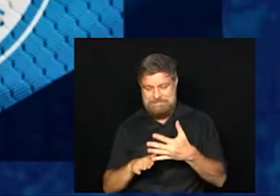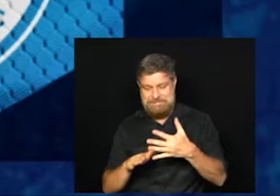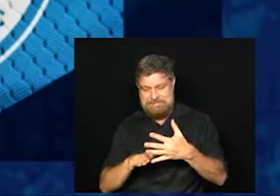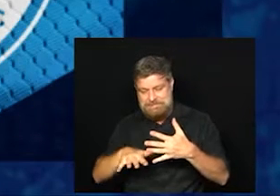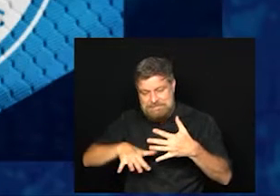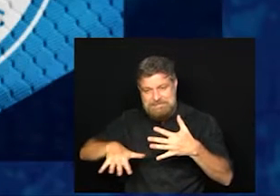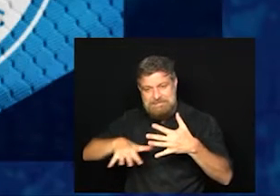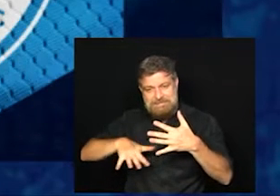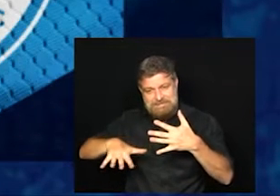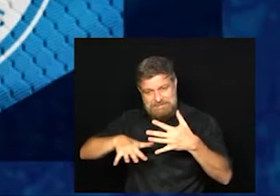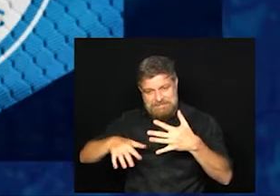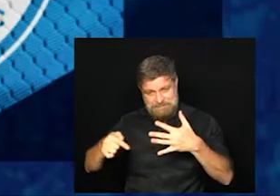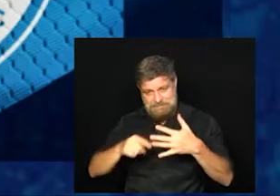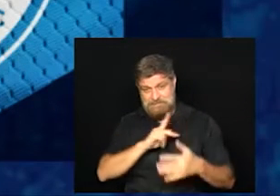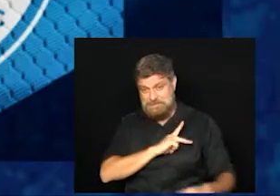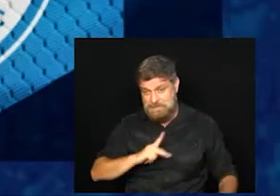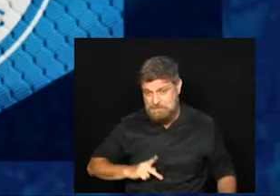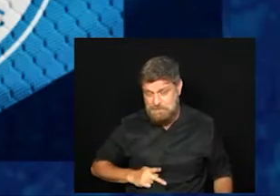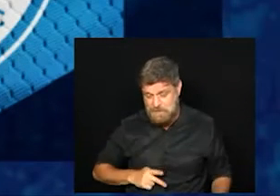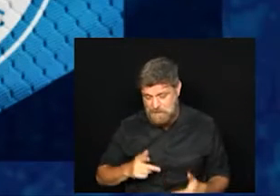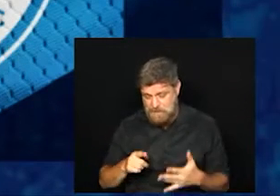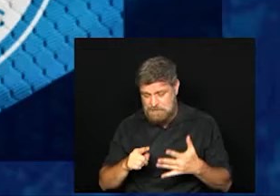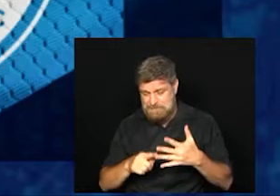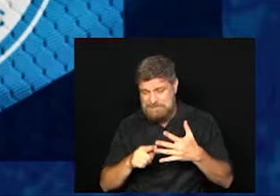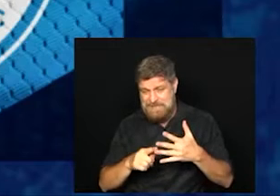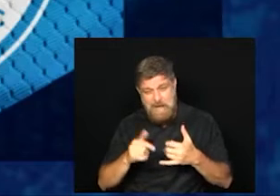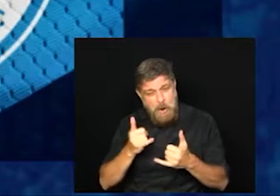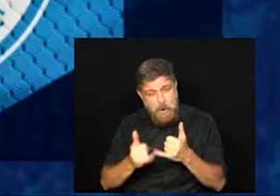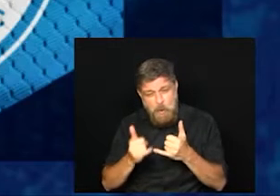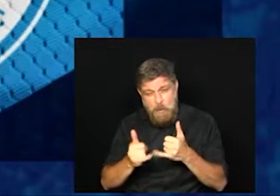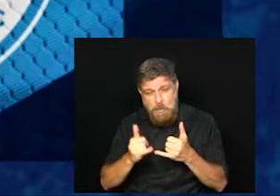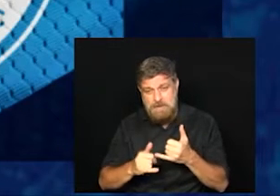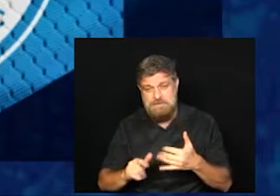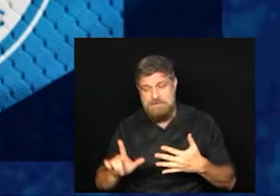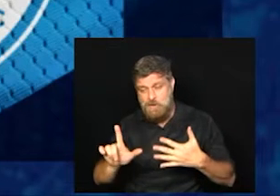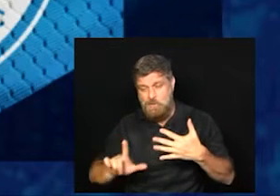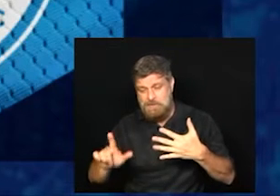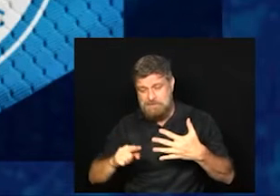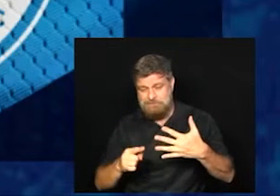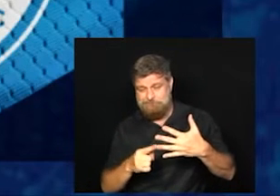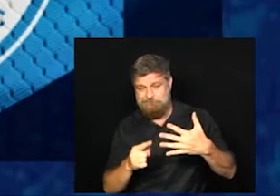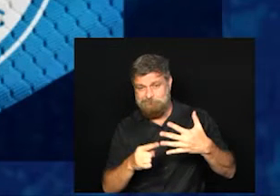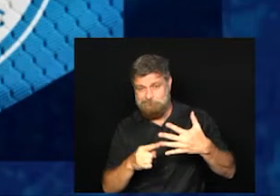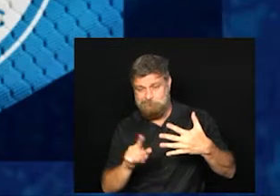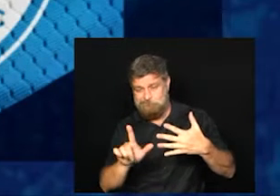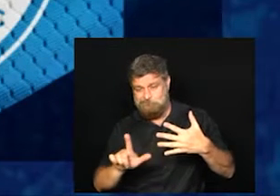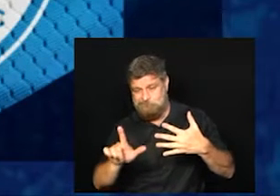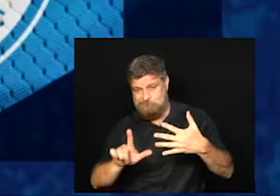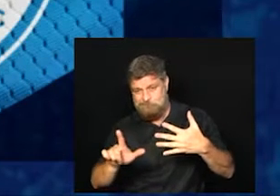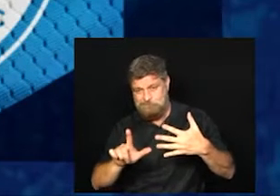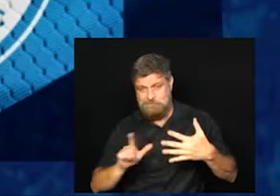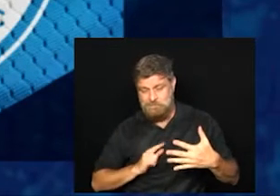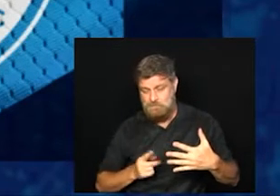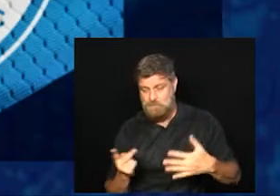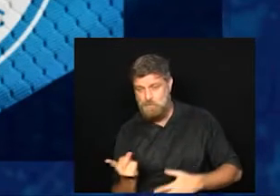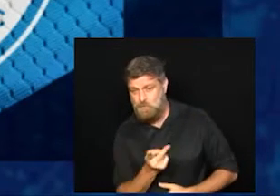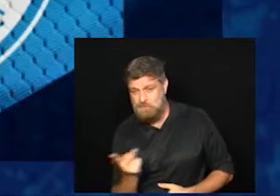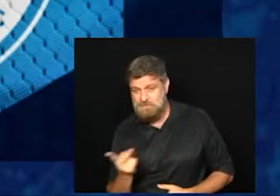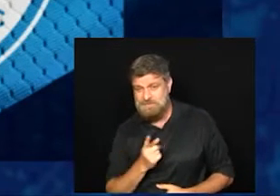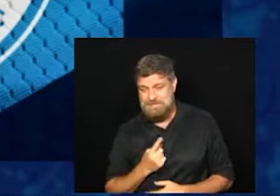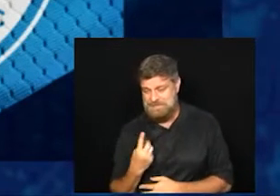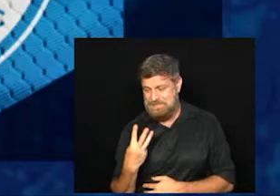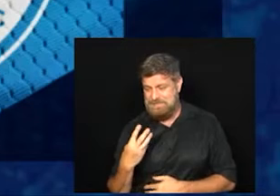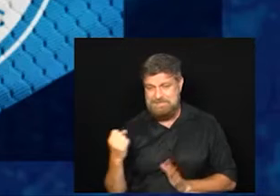rebaixamento. A Ponte Preta, antepenúltima colocada. O Londrina, penúltimo colocado. As duas equipes com